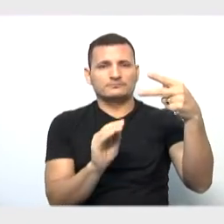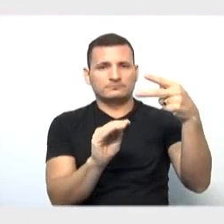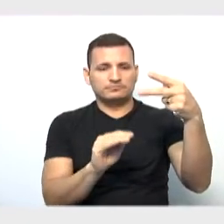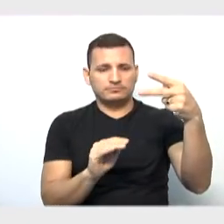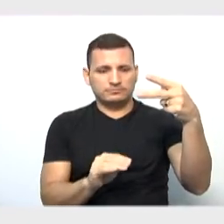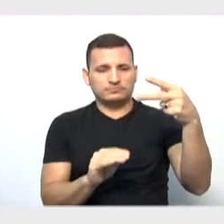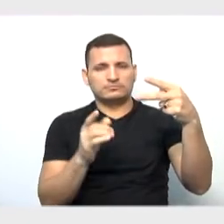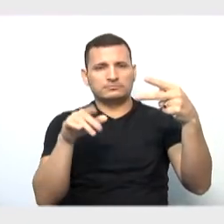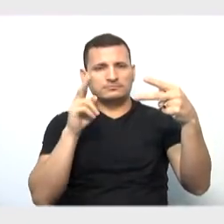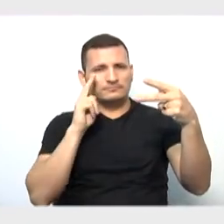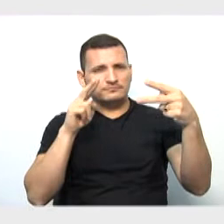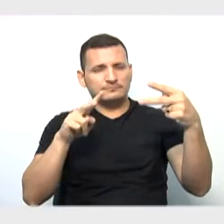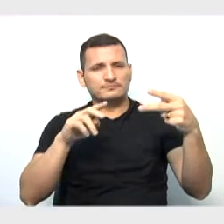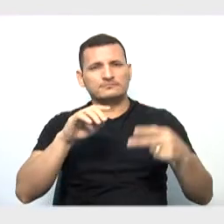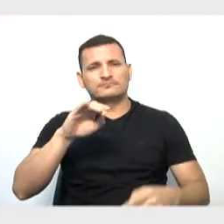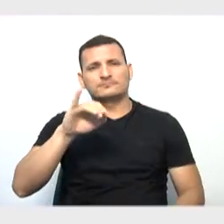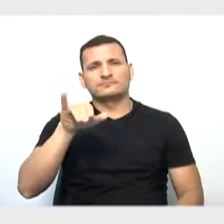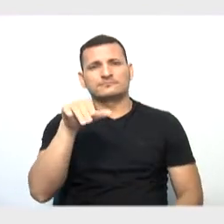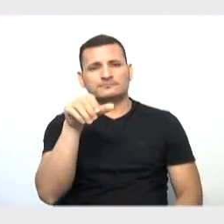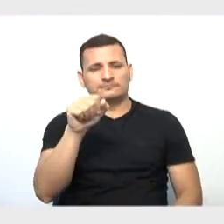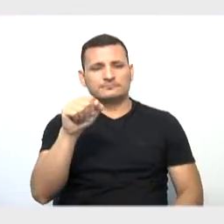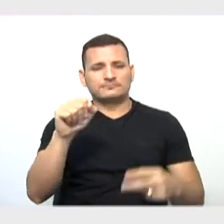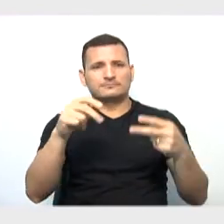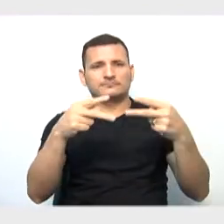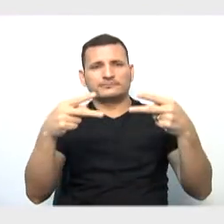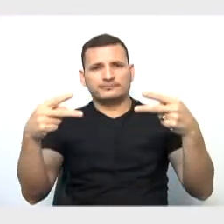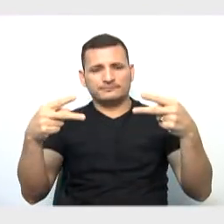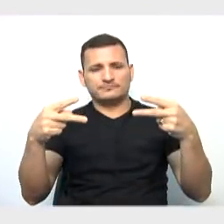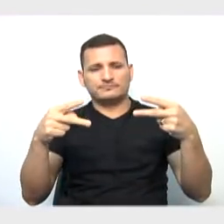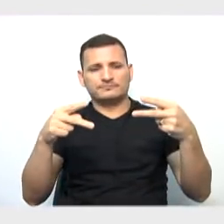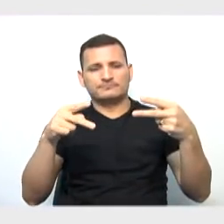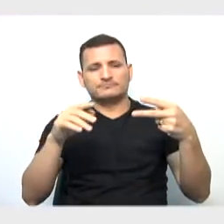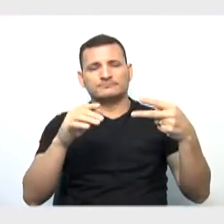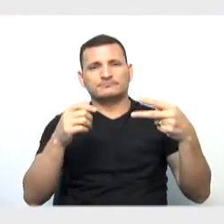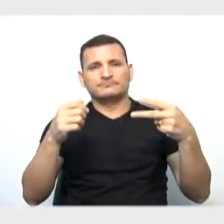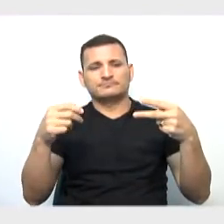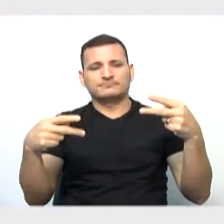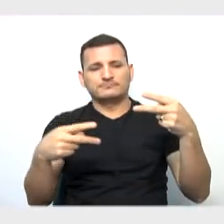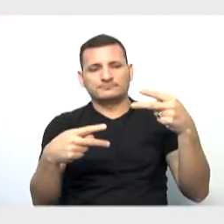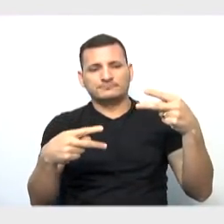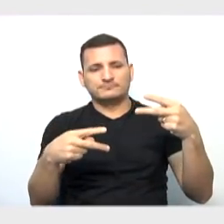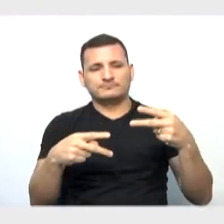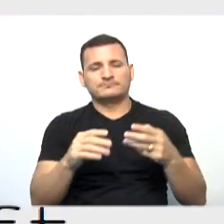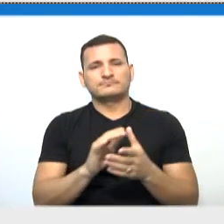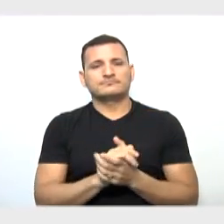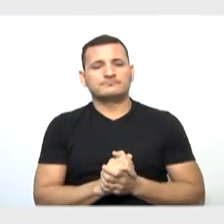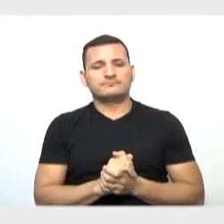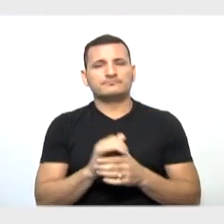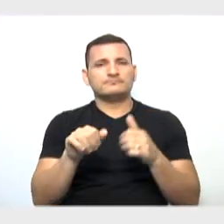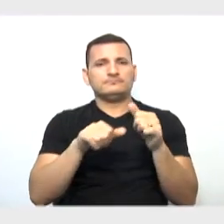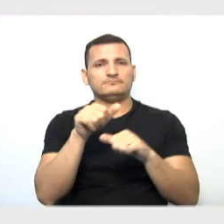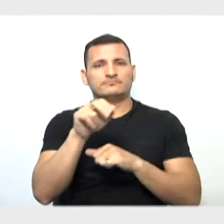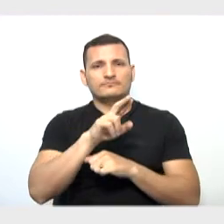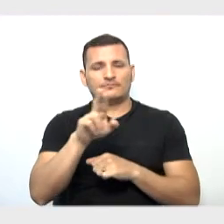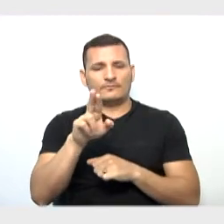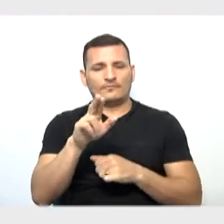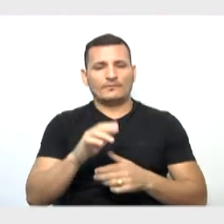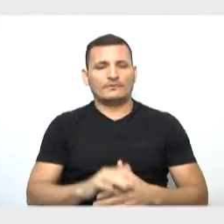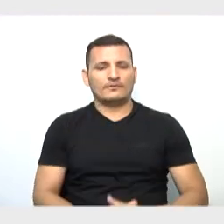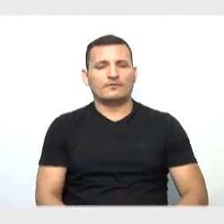lá, ele estava na lateral. Vamos centralizá-lo e vou mudar esse nome aqui. Vou colocar assim, ó, meu